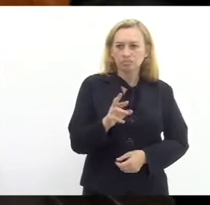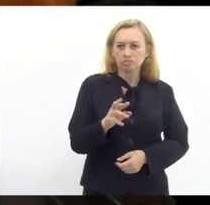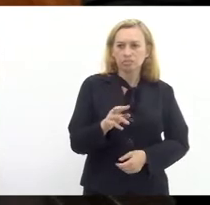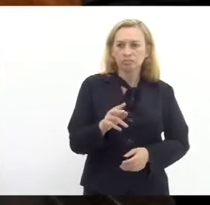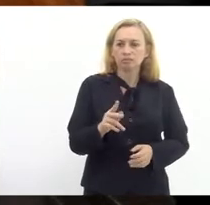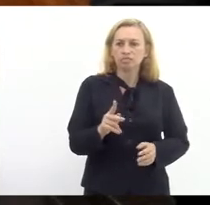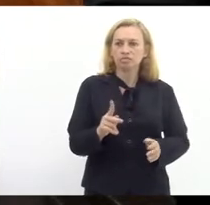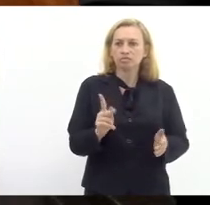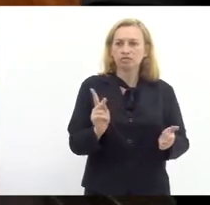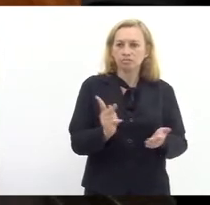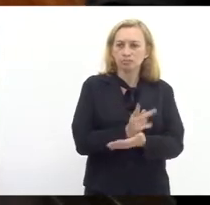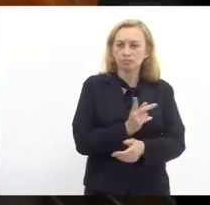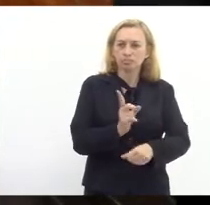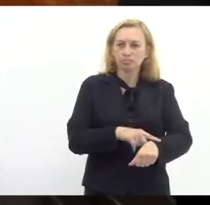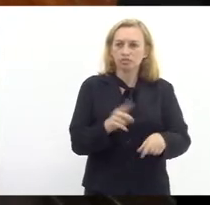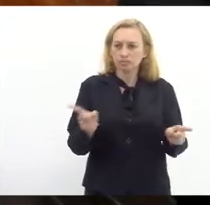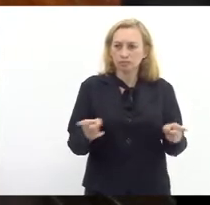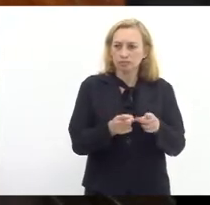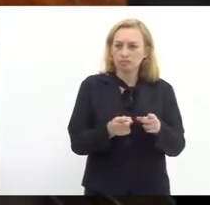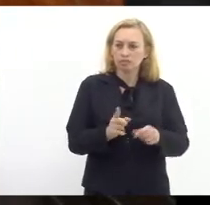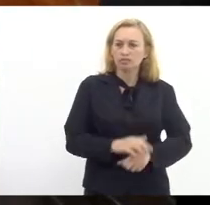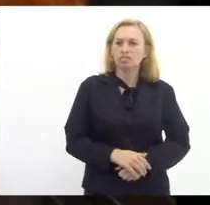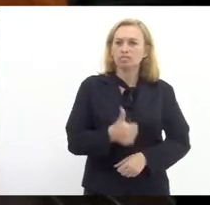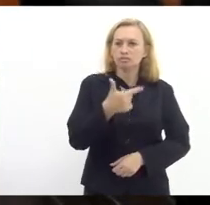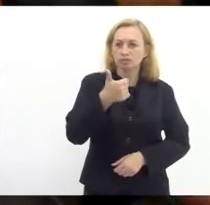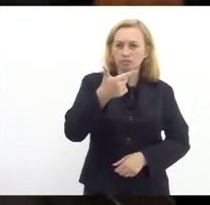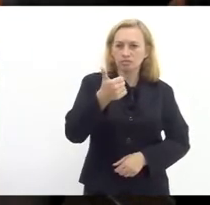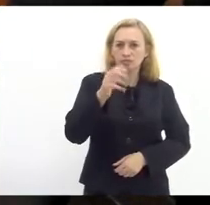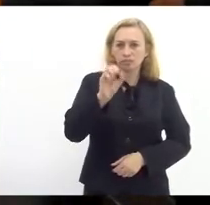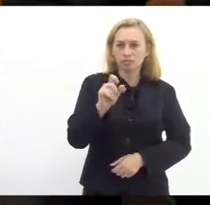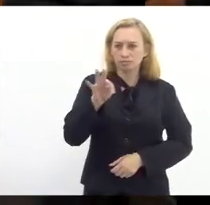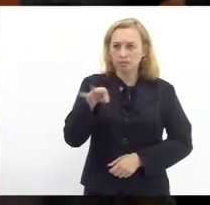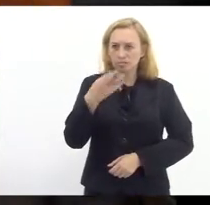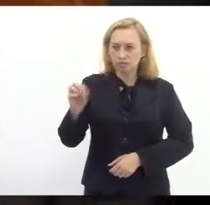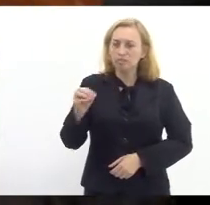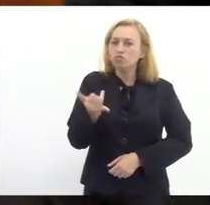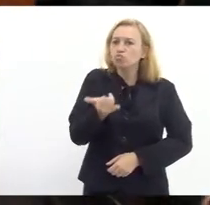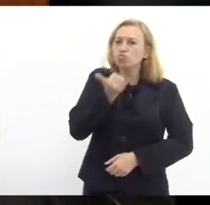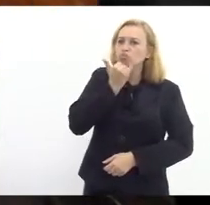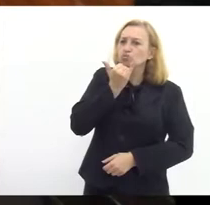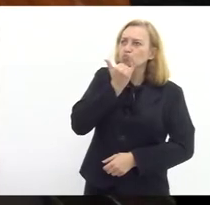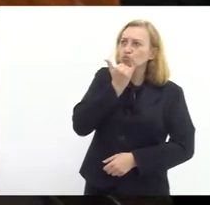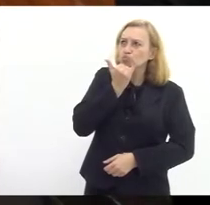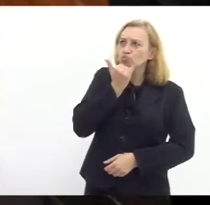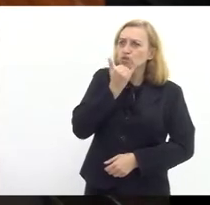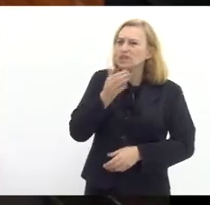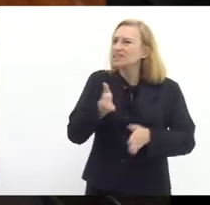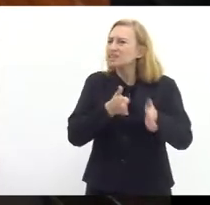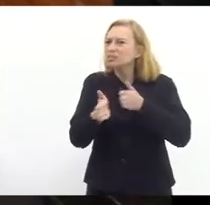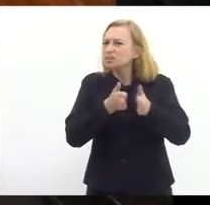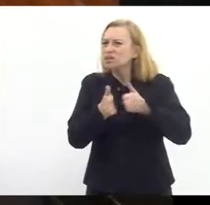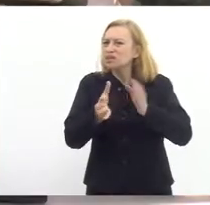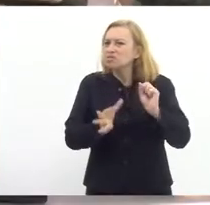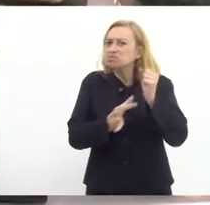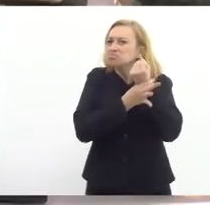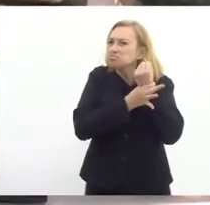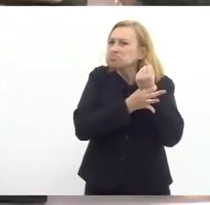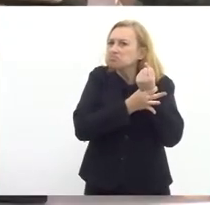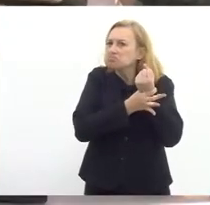curto prazo. Em relação às 12 estações... Desculpe, quanto à acessibilidade,